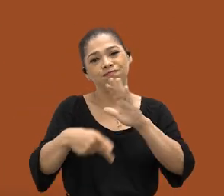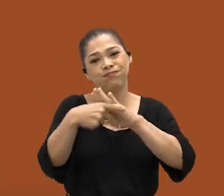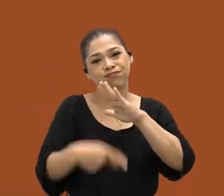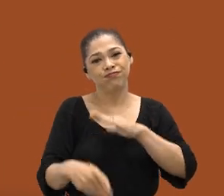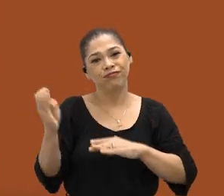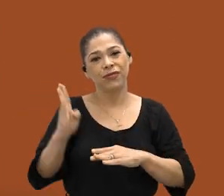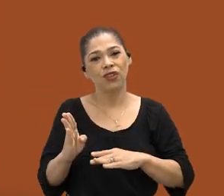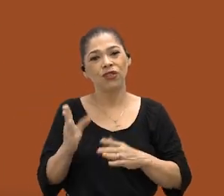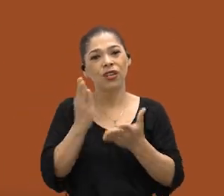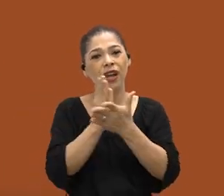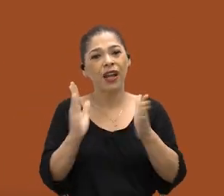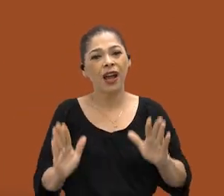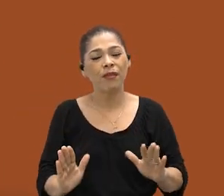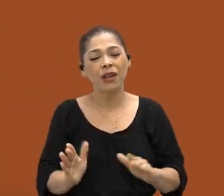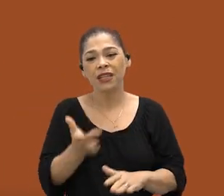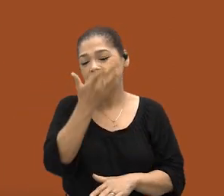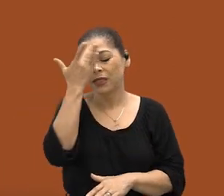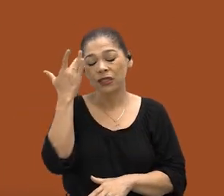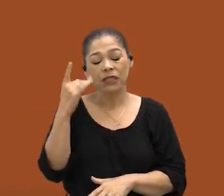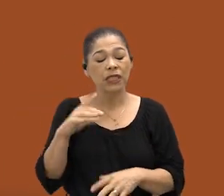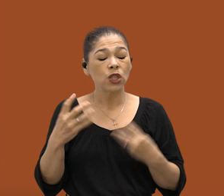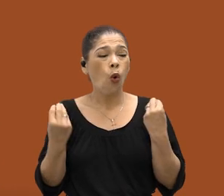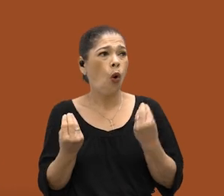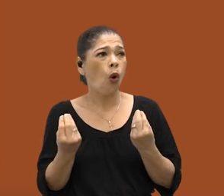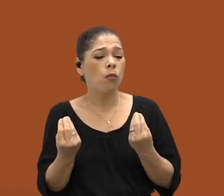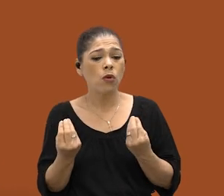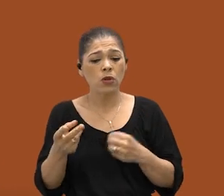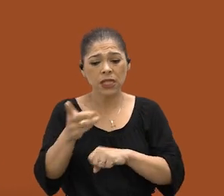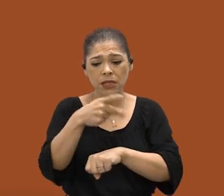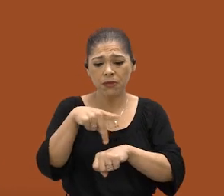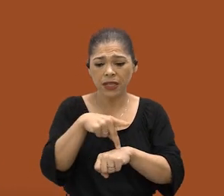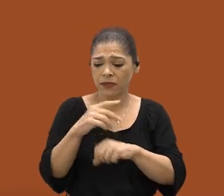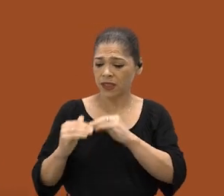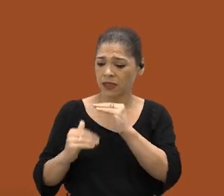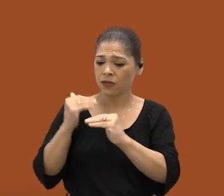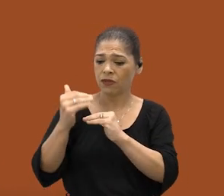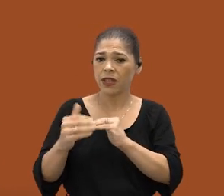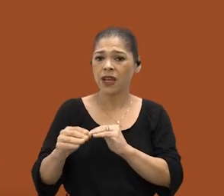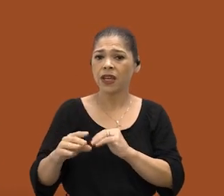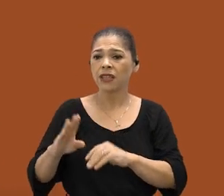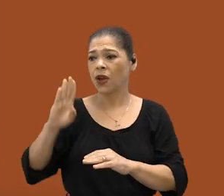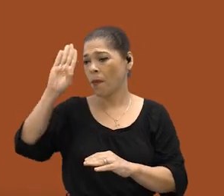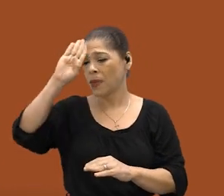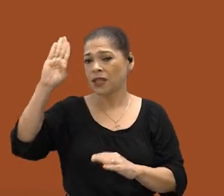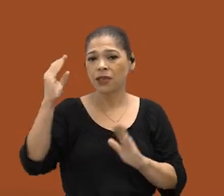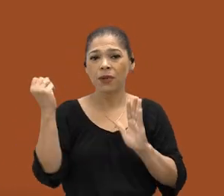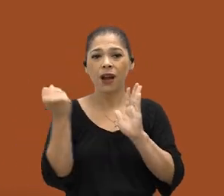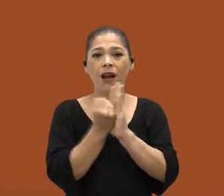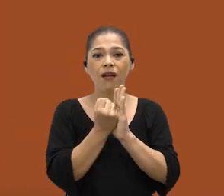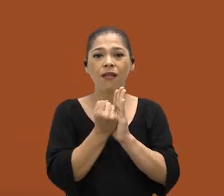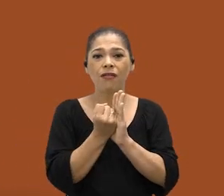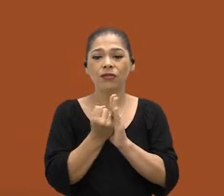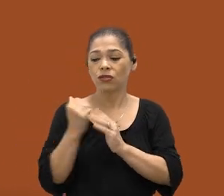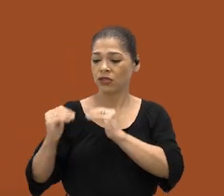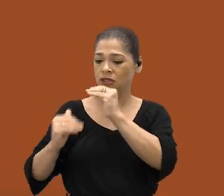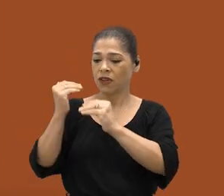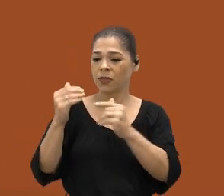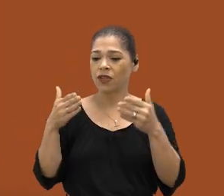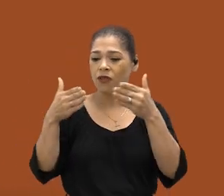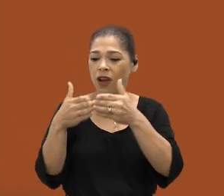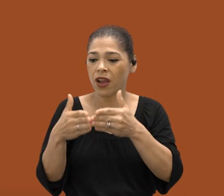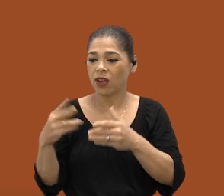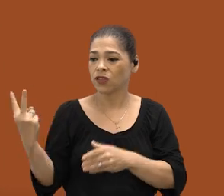da escravidão essa galera aqui vive um dilema Porque como é que esse país vai se desenvolver se a marca do desenvolvimento é justamente a pele clara